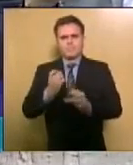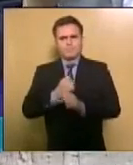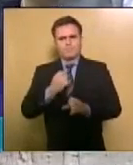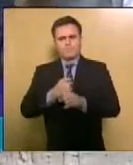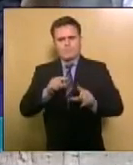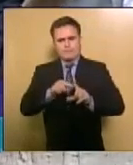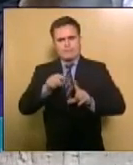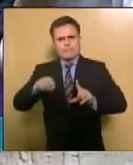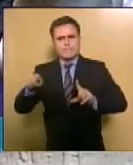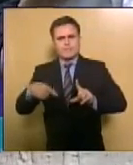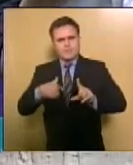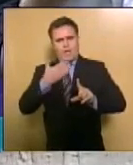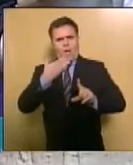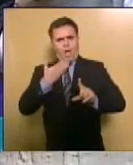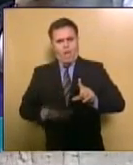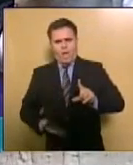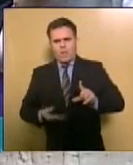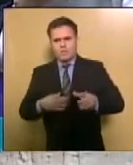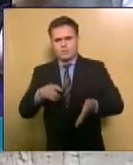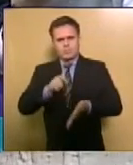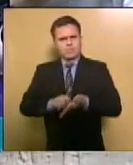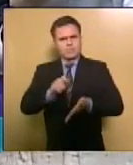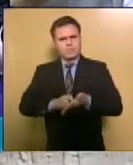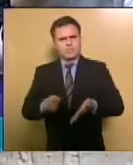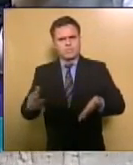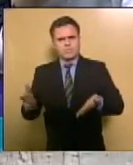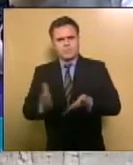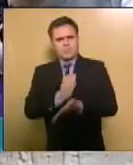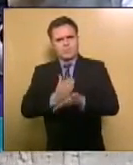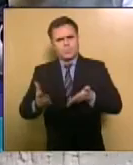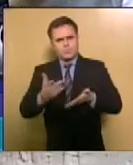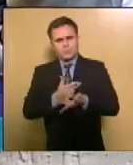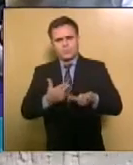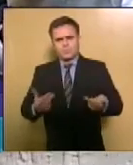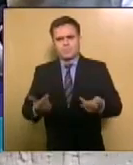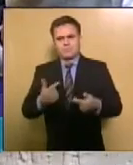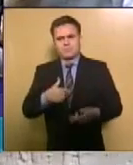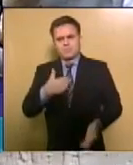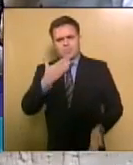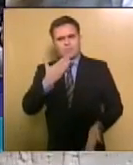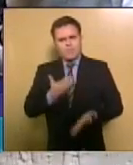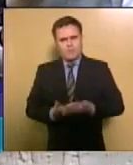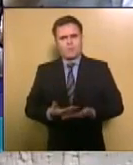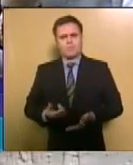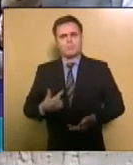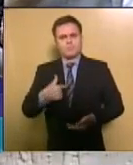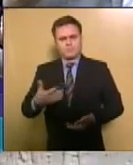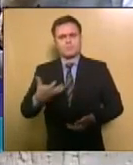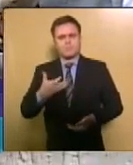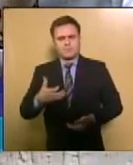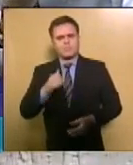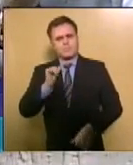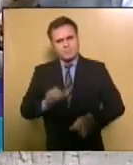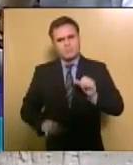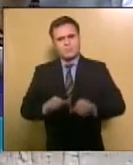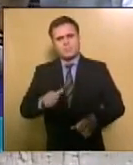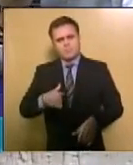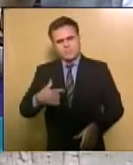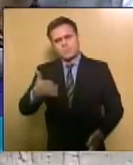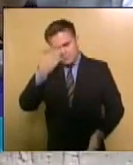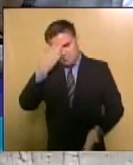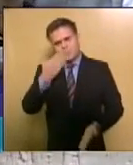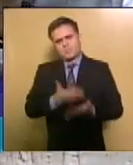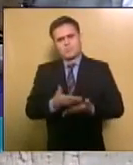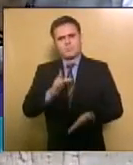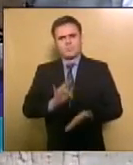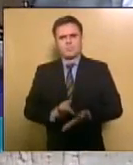são impressionantes eu anotei alguns aqui e devo dizer que eu espero mudança eu acredito que